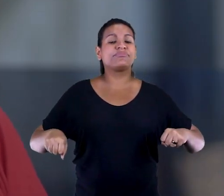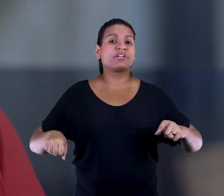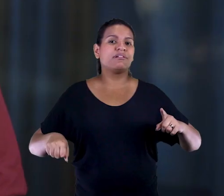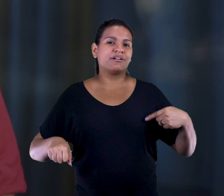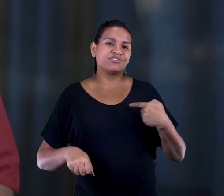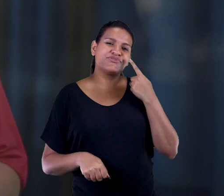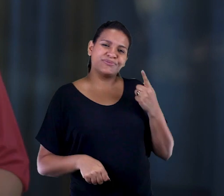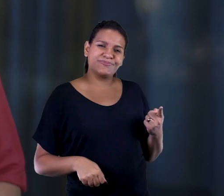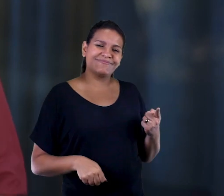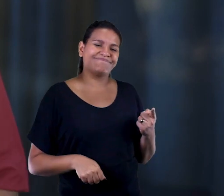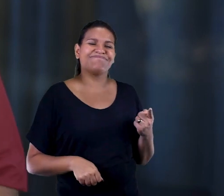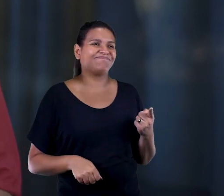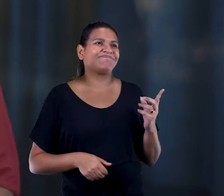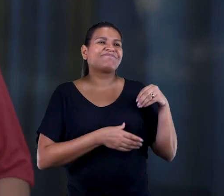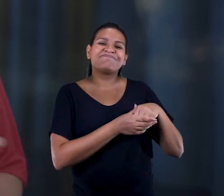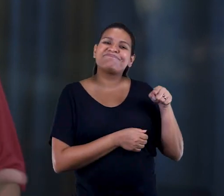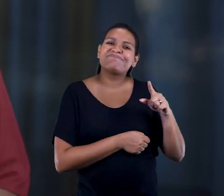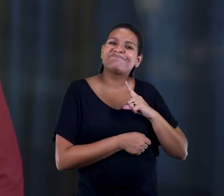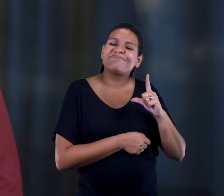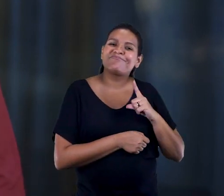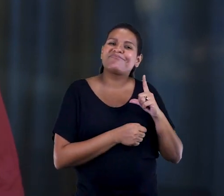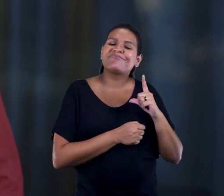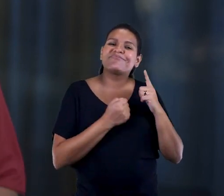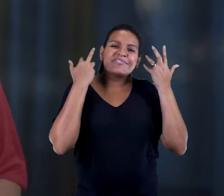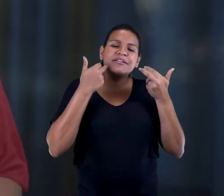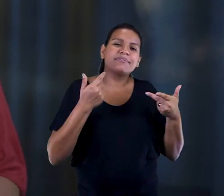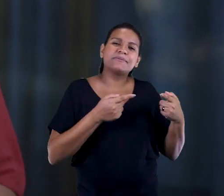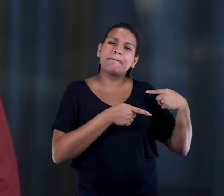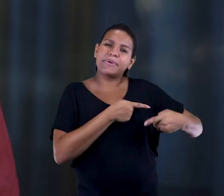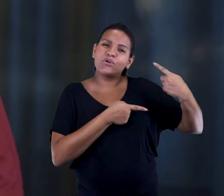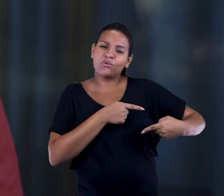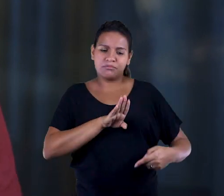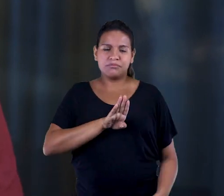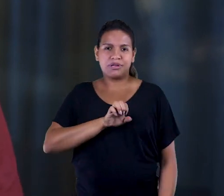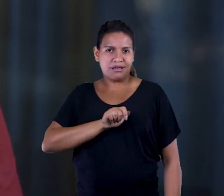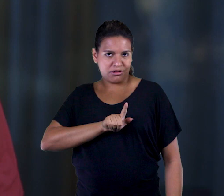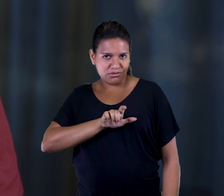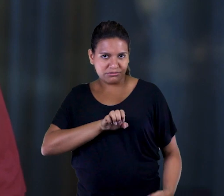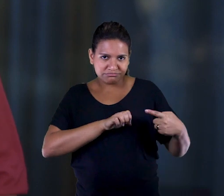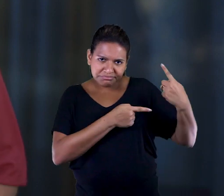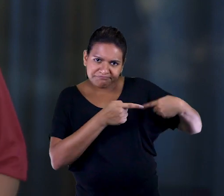grade, a gente via os animais, os beagles, né, num espaço